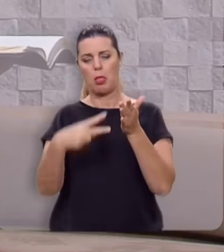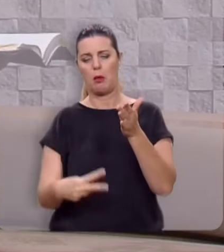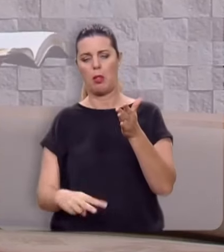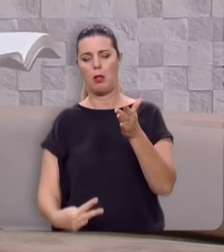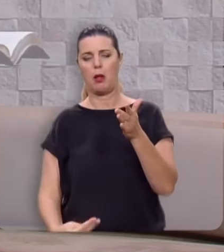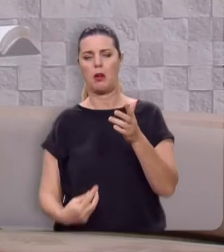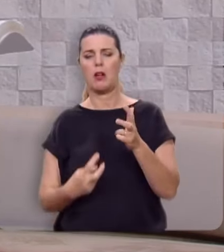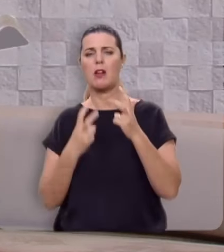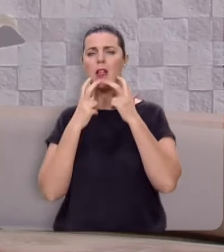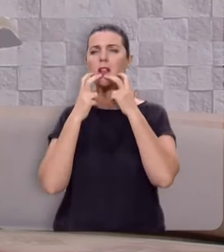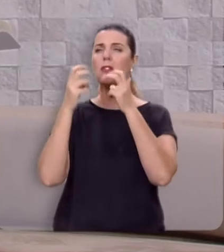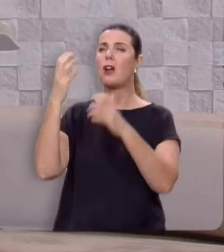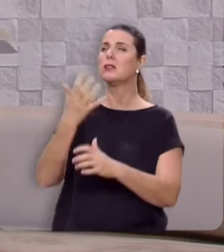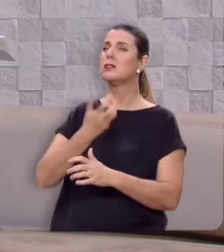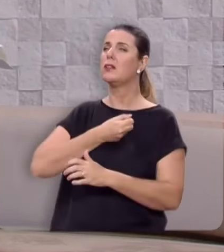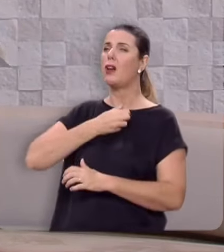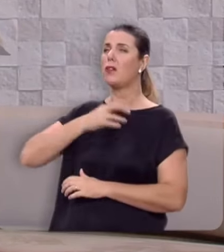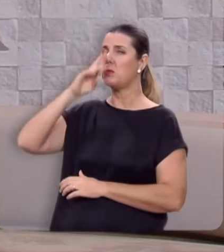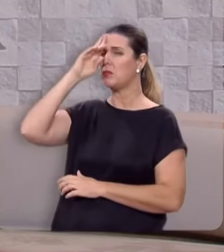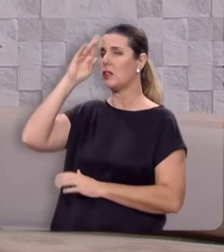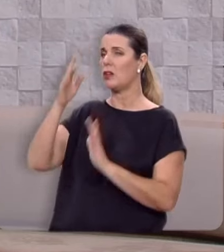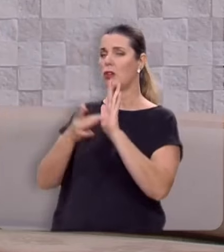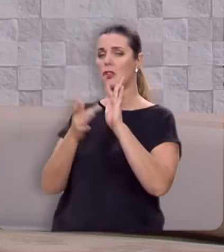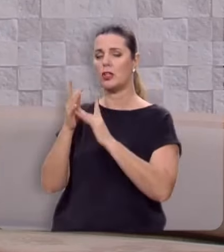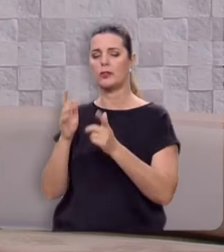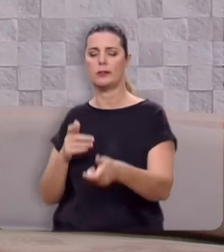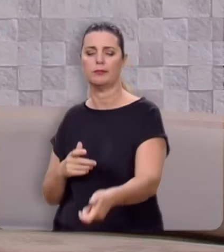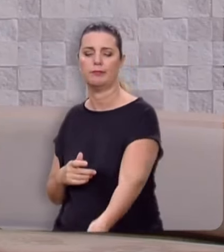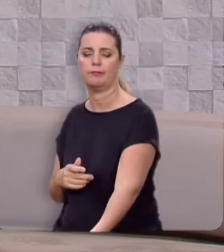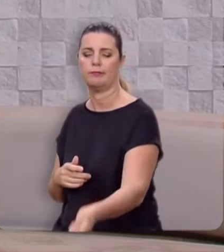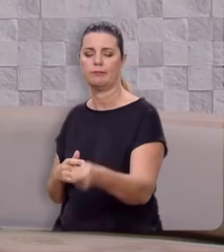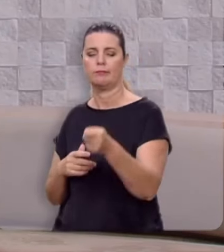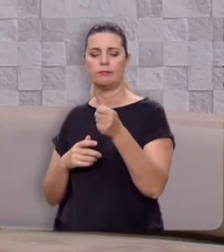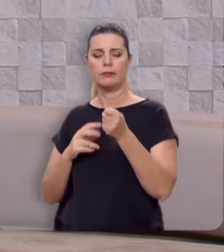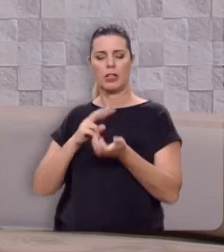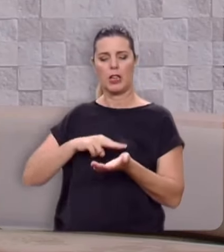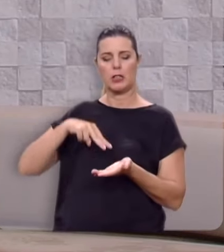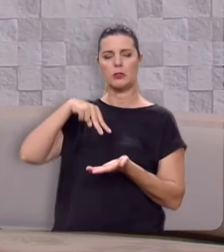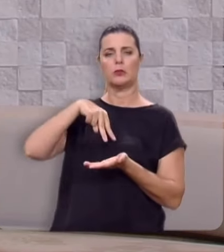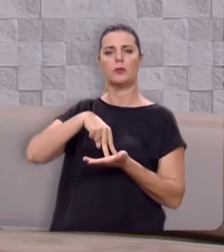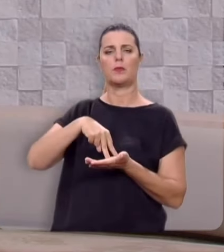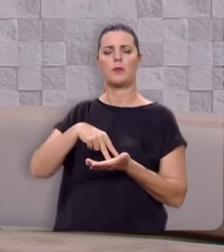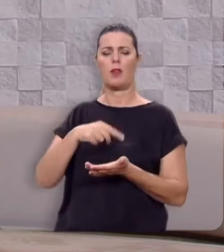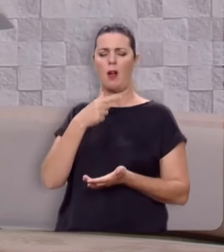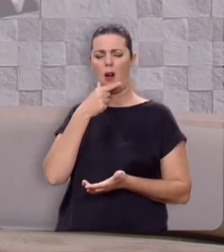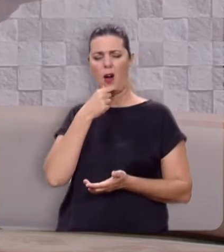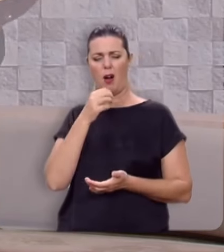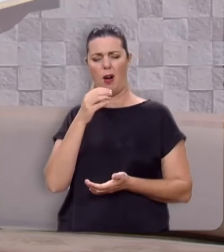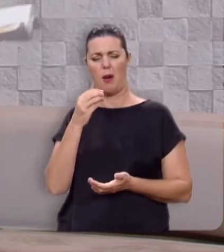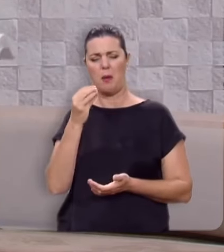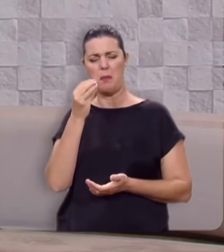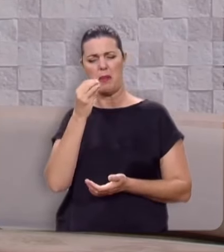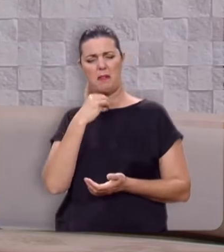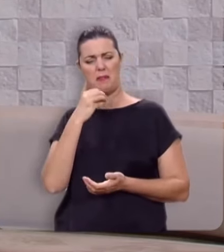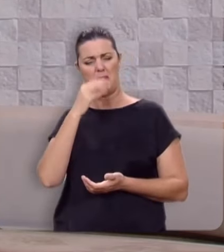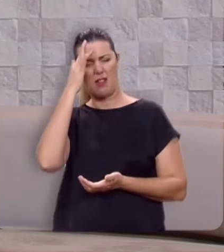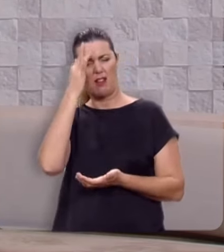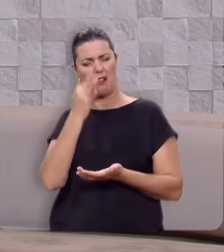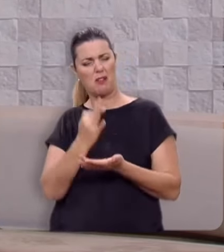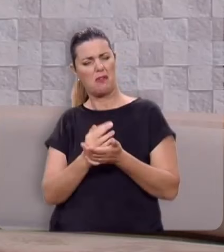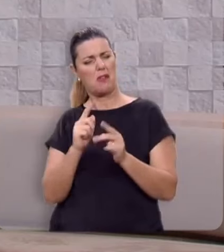E gritou: salva-me, Senhor. E o Senhor Jesus estende a mão, salva-o. E diz: homem de pequena fé, por que